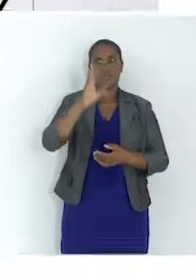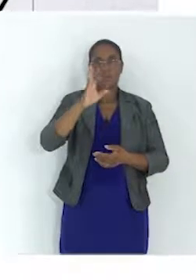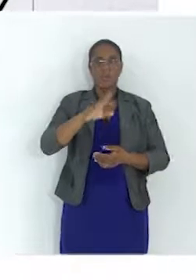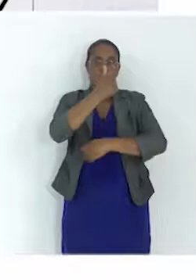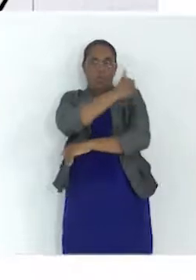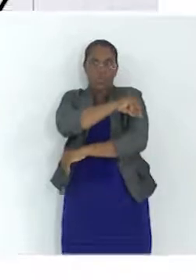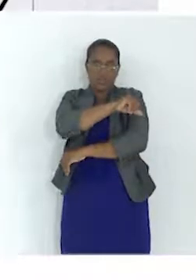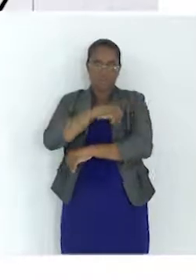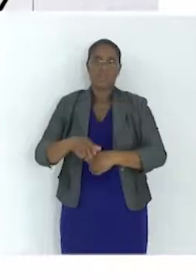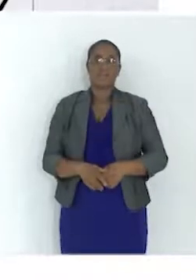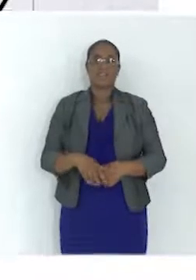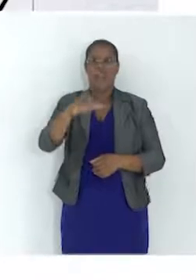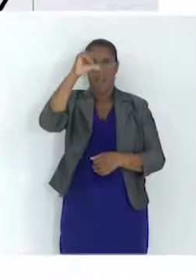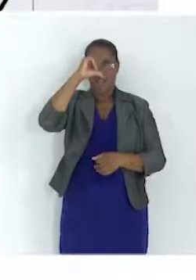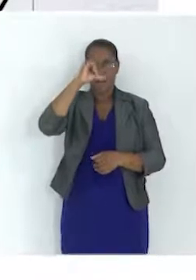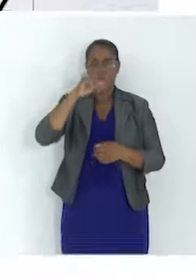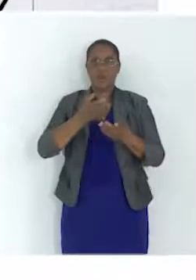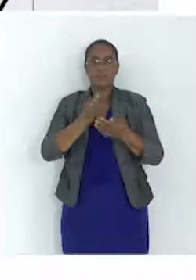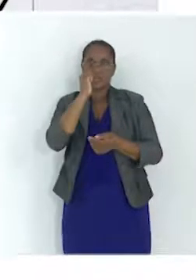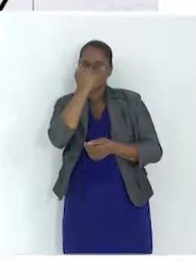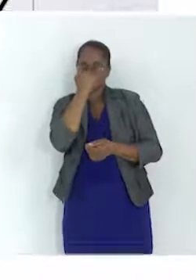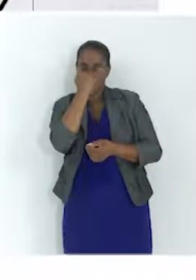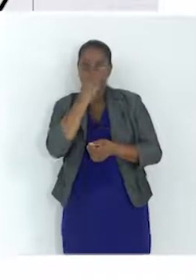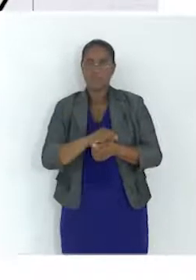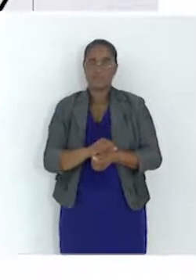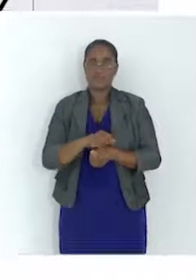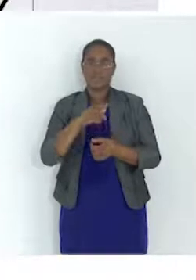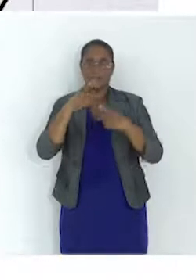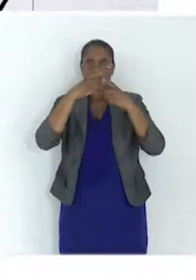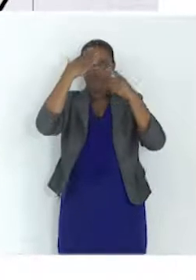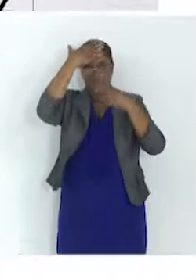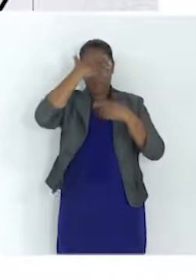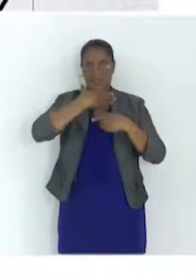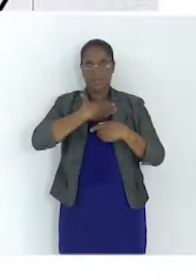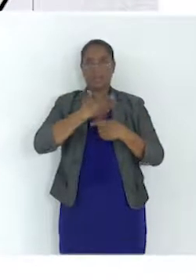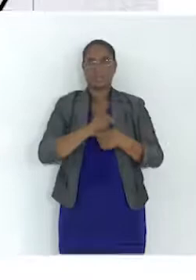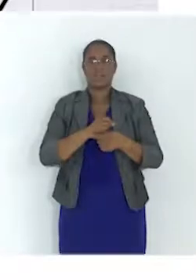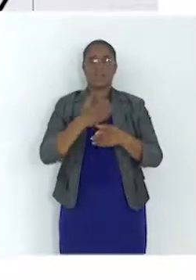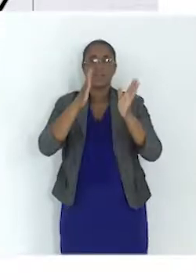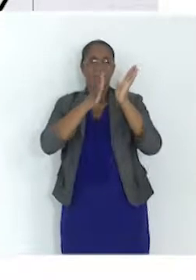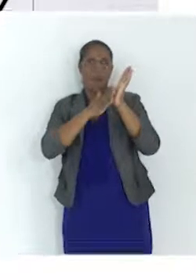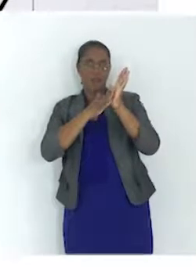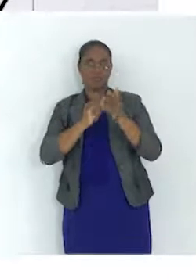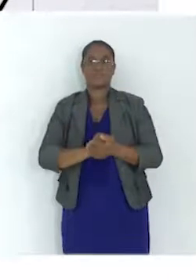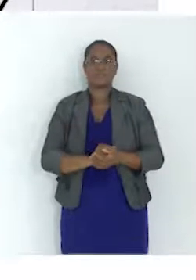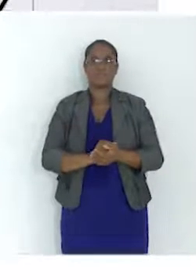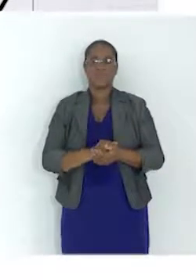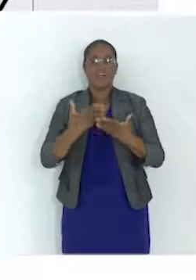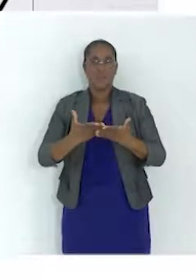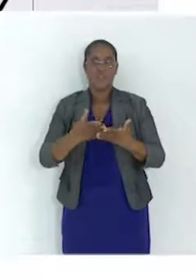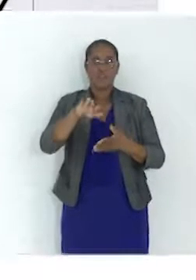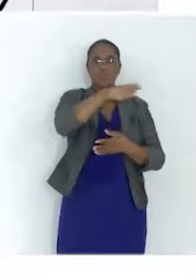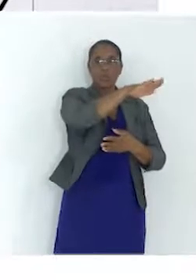sabão, viseira, mãos. Na posição horizontal. Máscara,